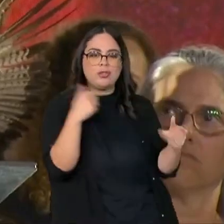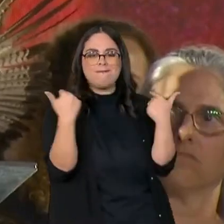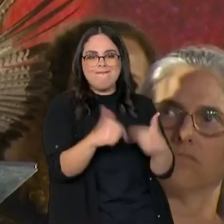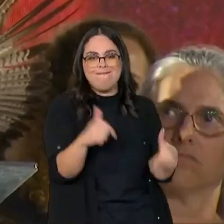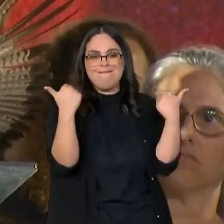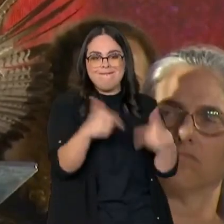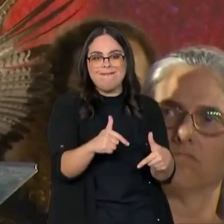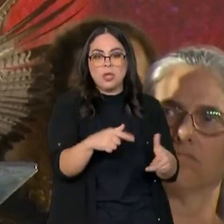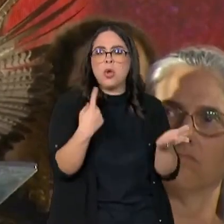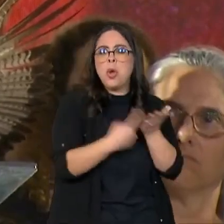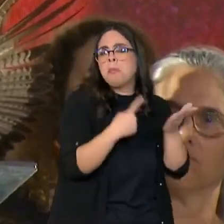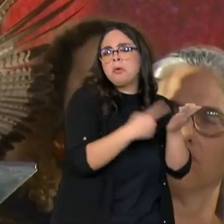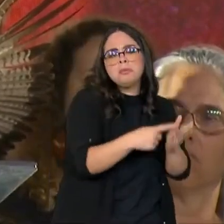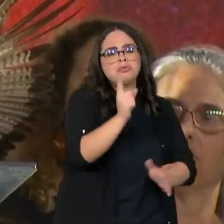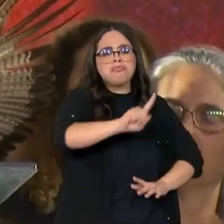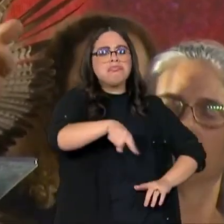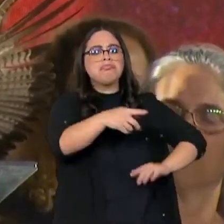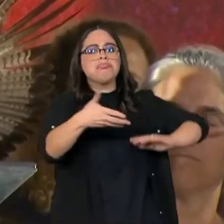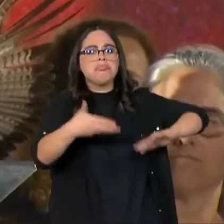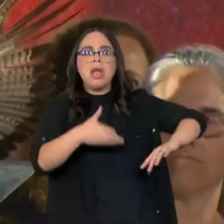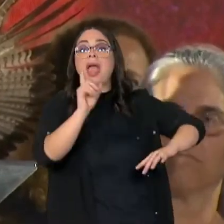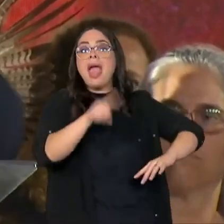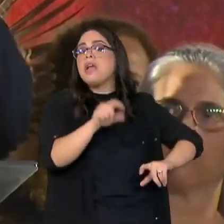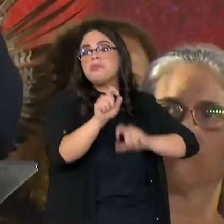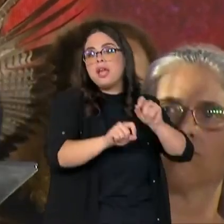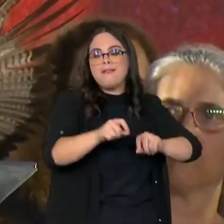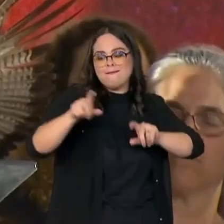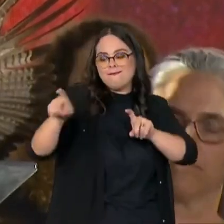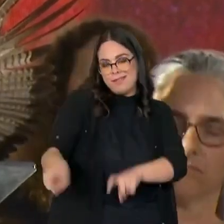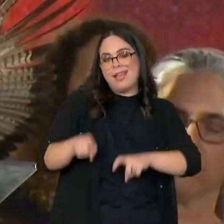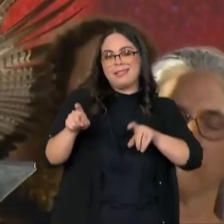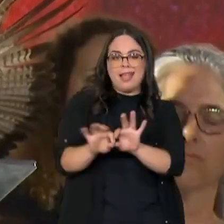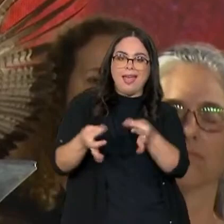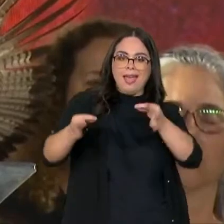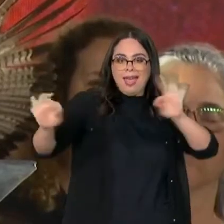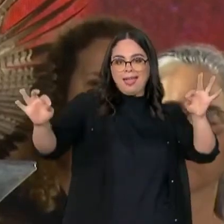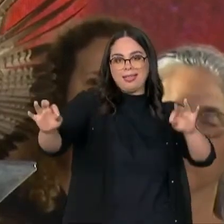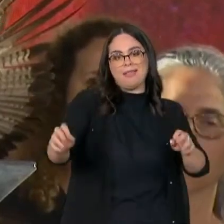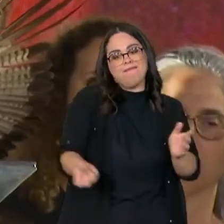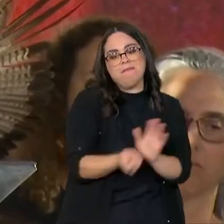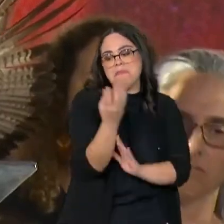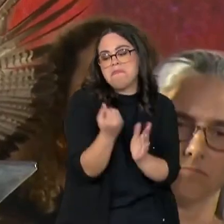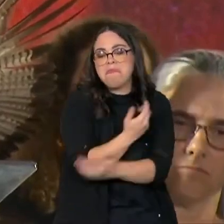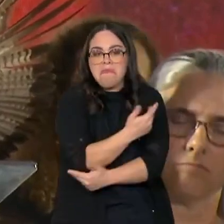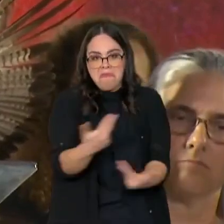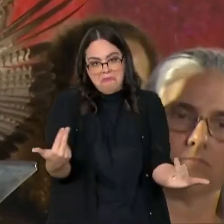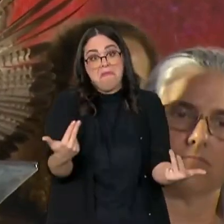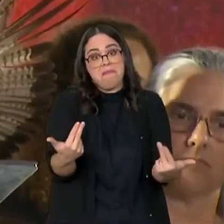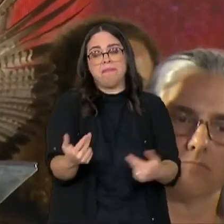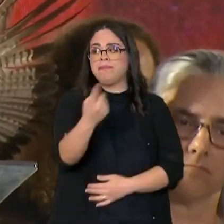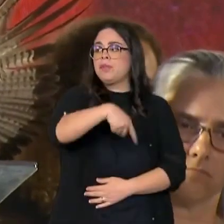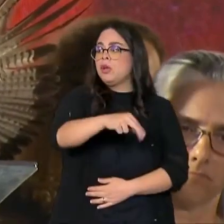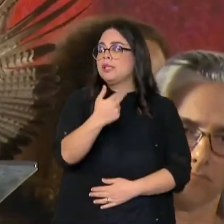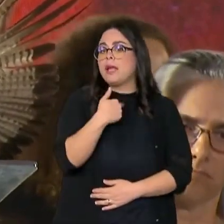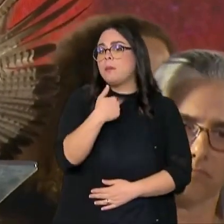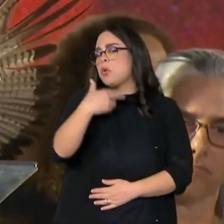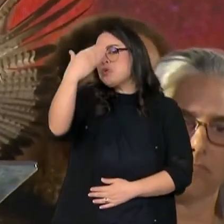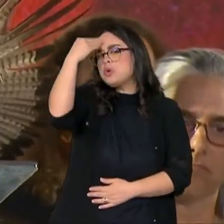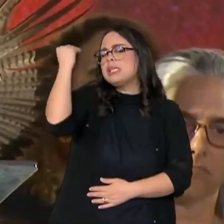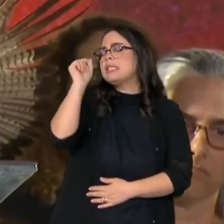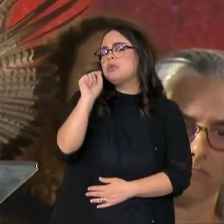O compromisso deles são com grandes fazendas, com grandes proprietários. Mas você não pode